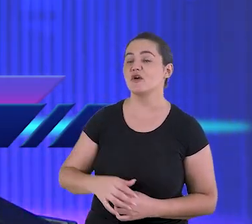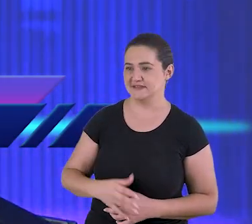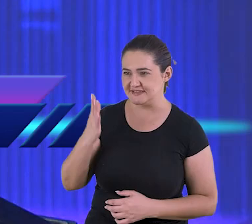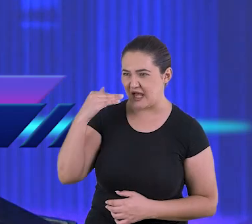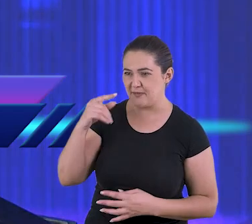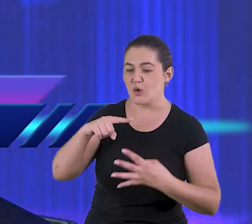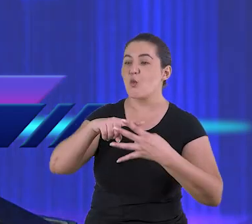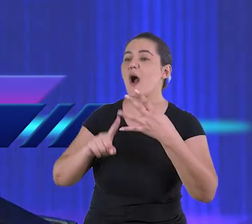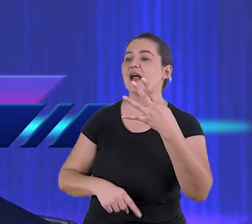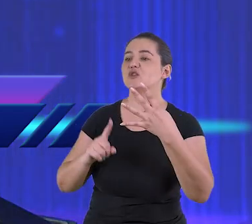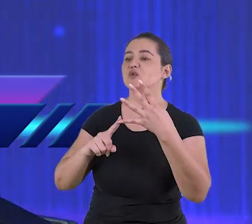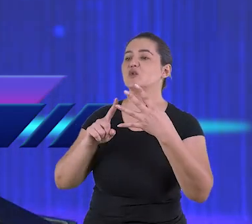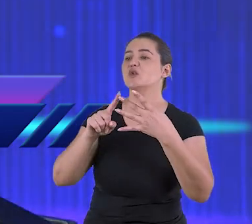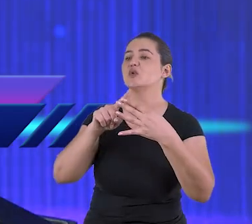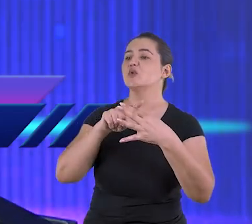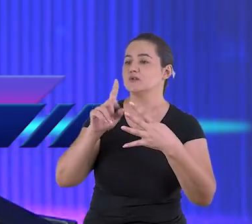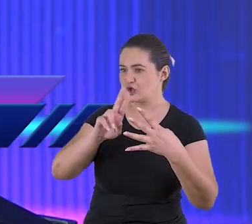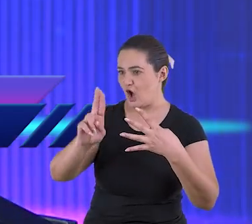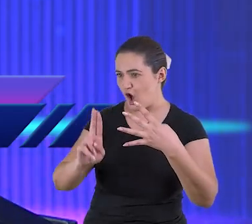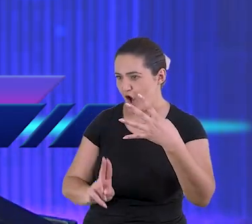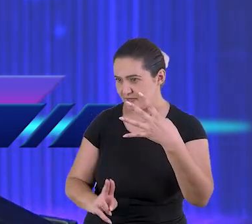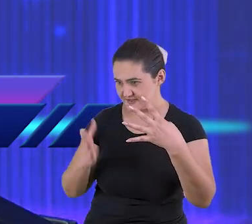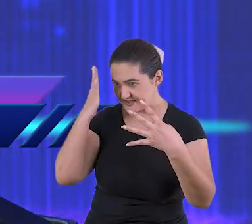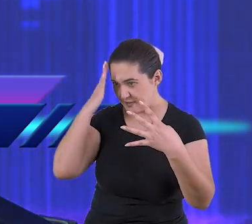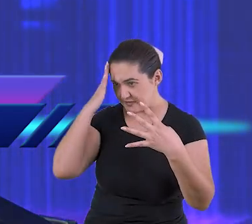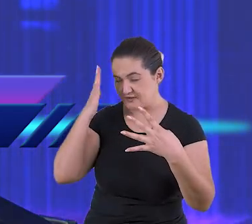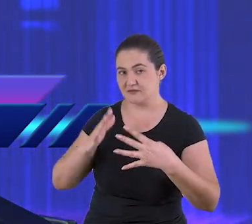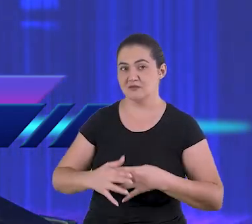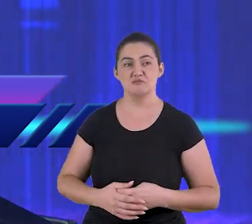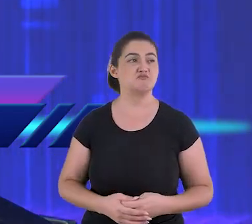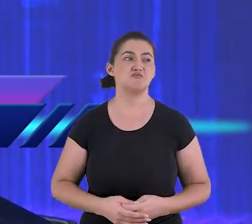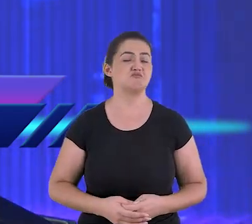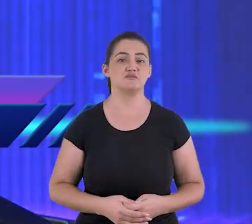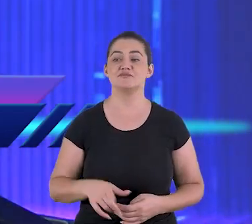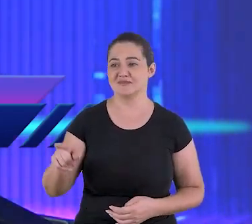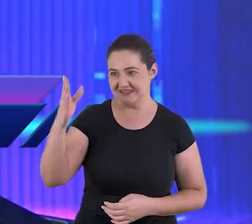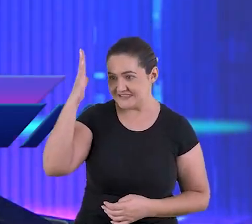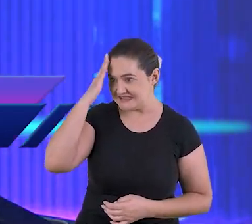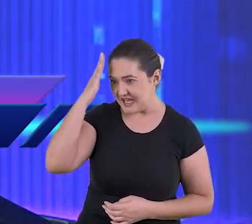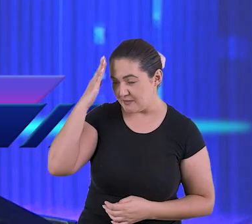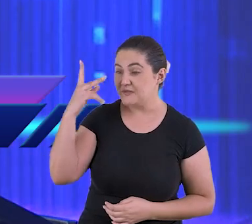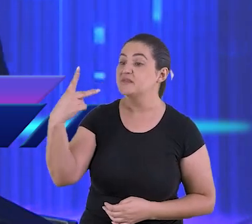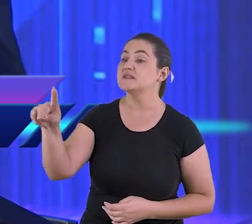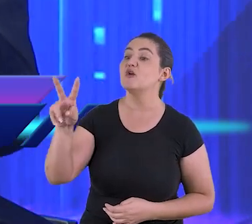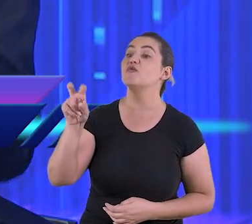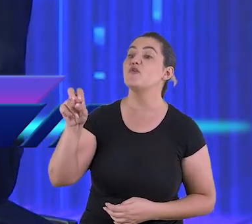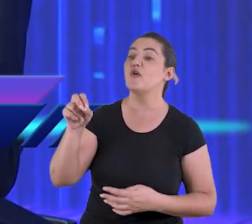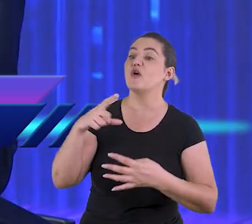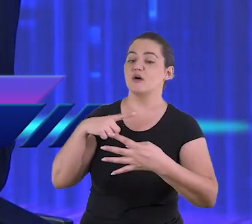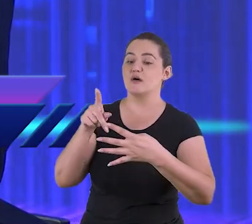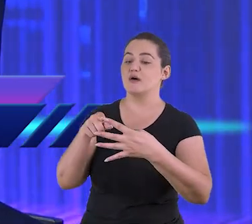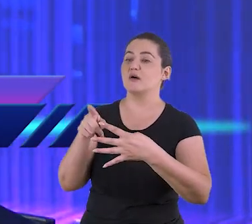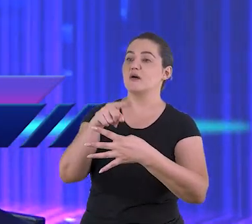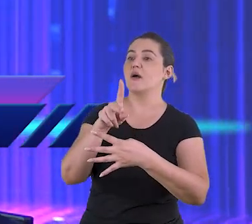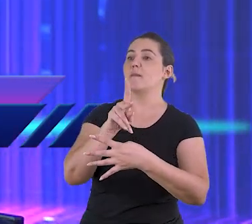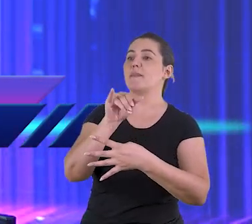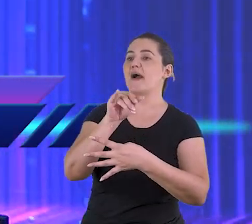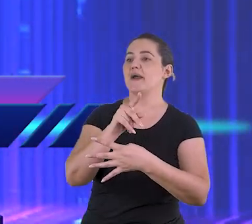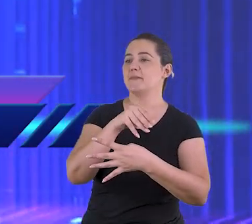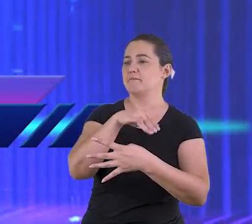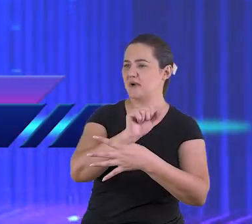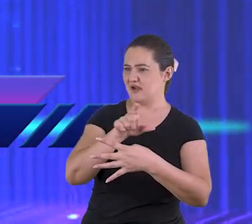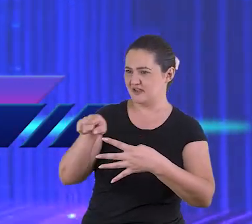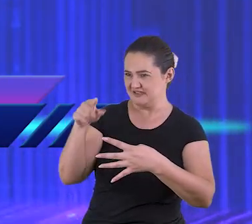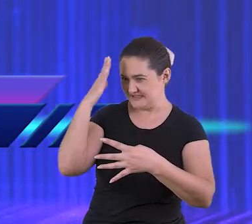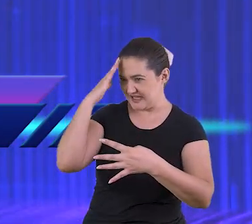sei. Eu acho que eu sei? Ela não tinha nem certeza. Aí eu perguntei assim, tá bom, você sabe que os seus avós também